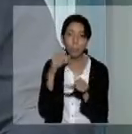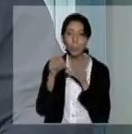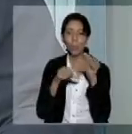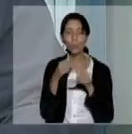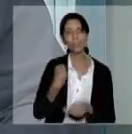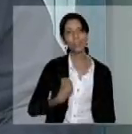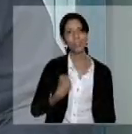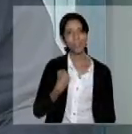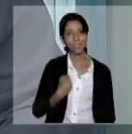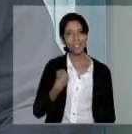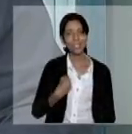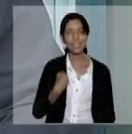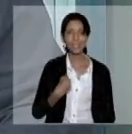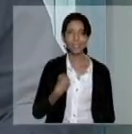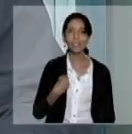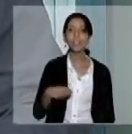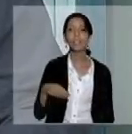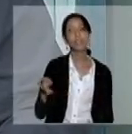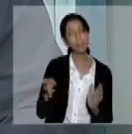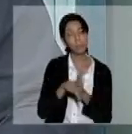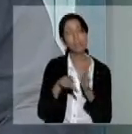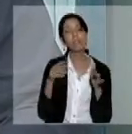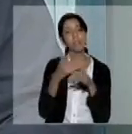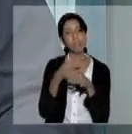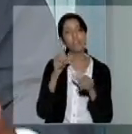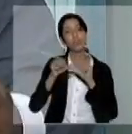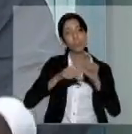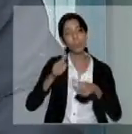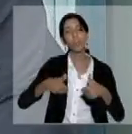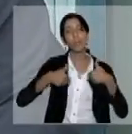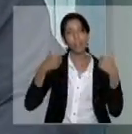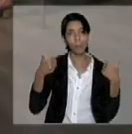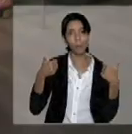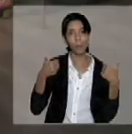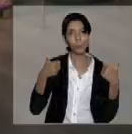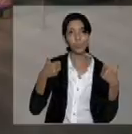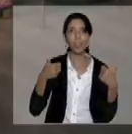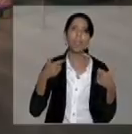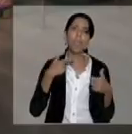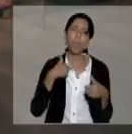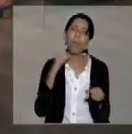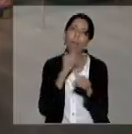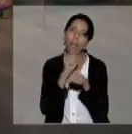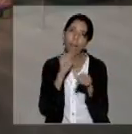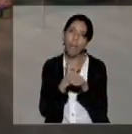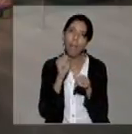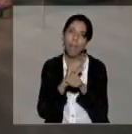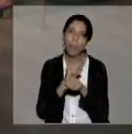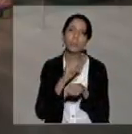das pessoas e transformar o modo de vida da cidade para melhor, sem sombra de dúvida. Eu vou fazer um